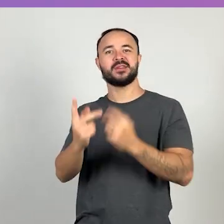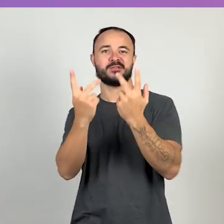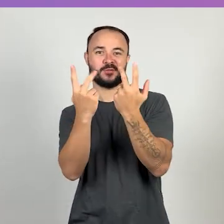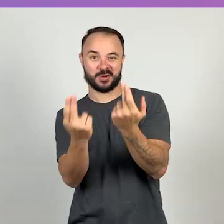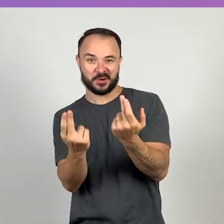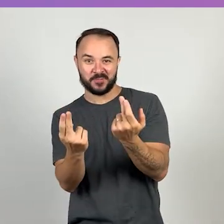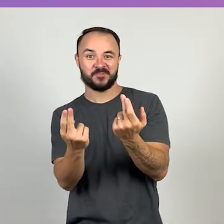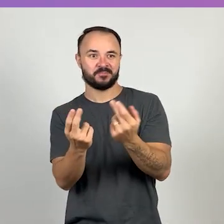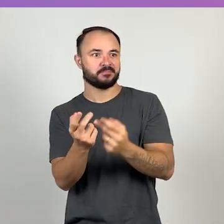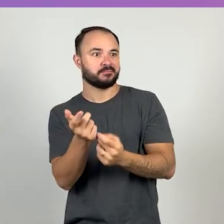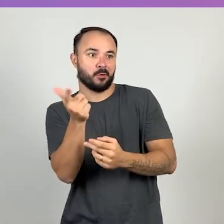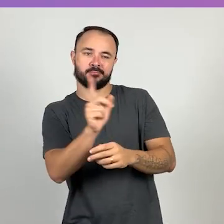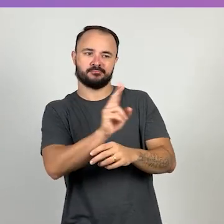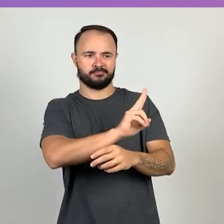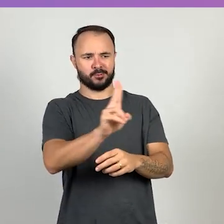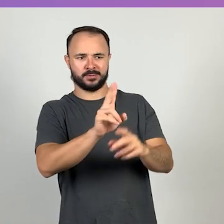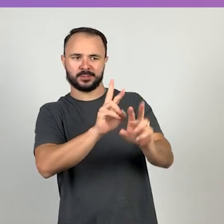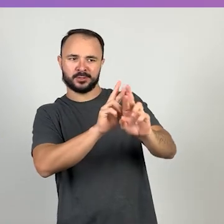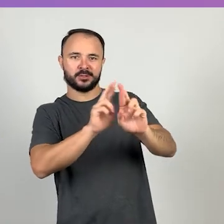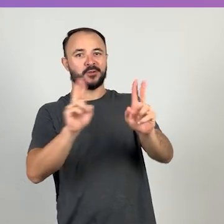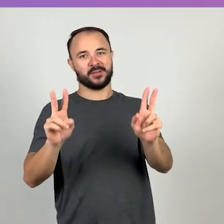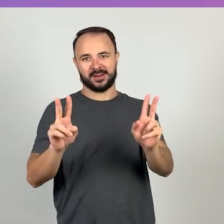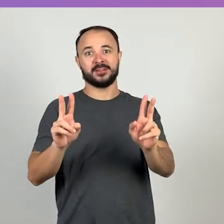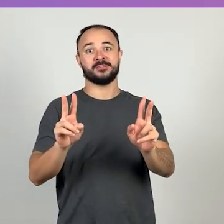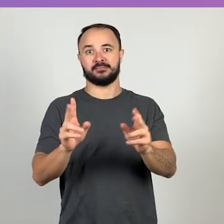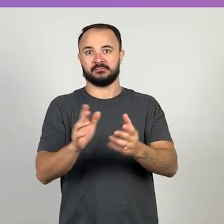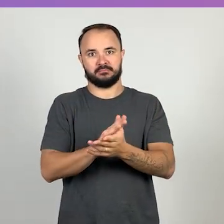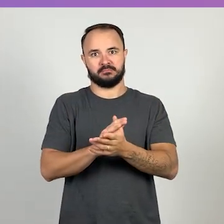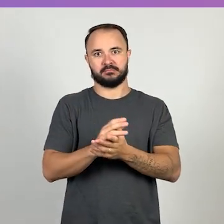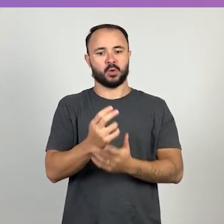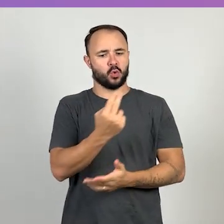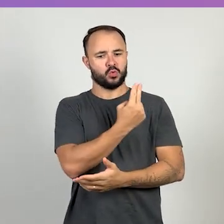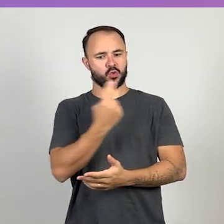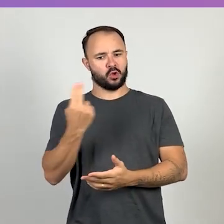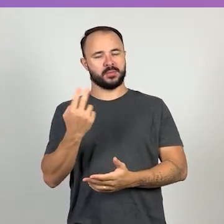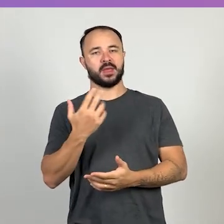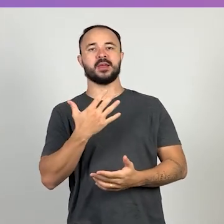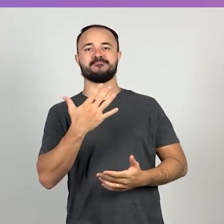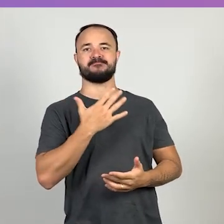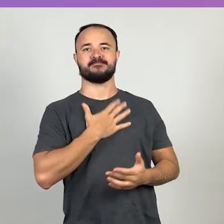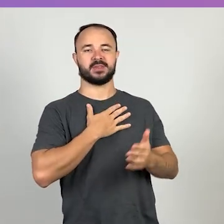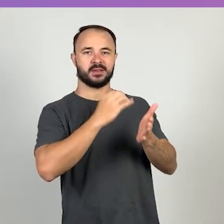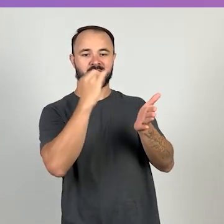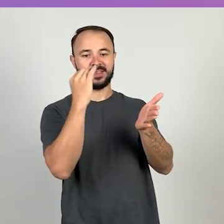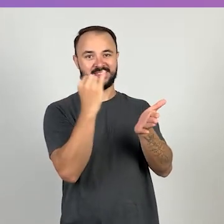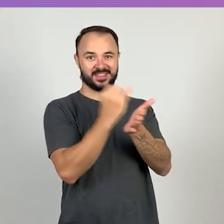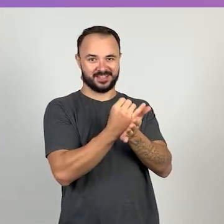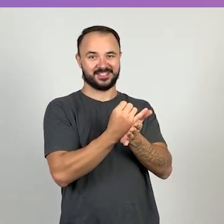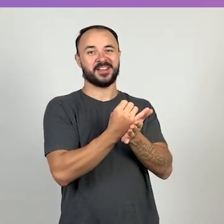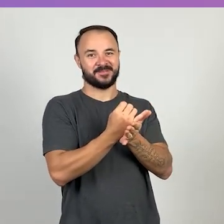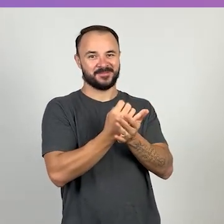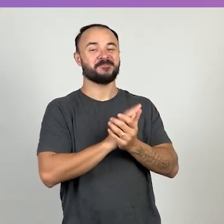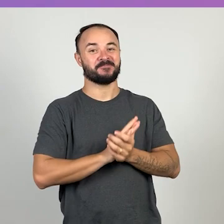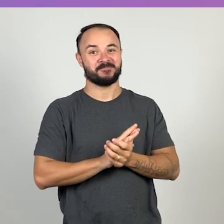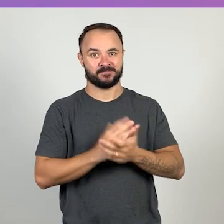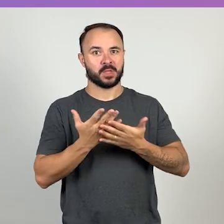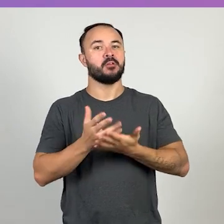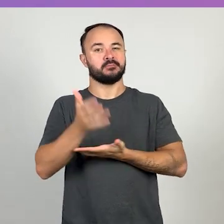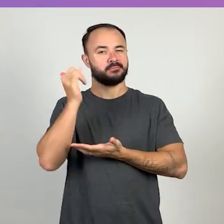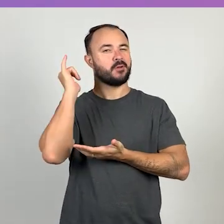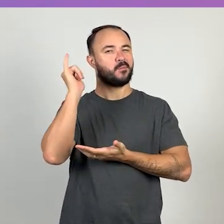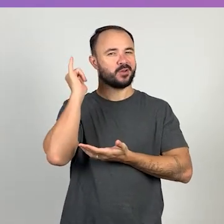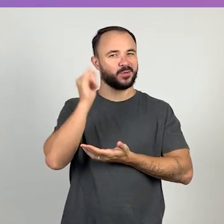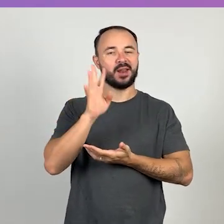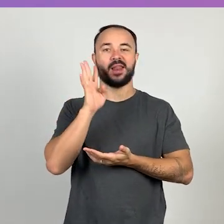nomes diferentes. Eles são a nossa identidade. Trouxe uma história bem legal